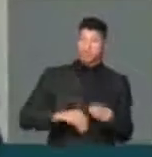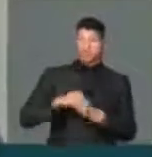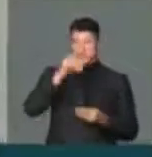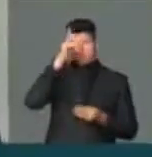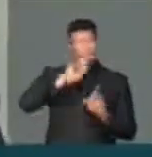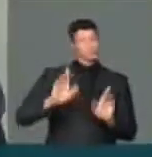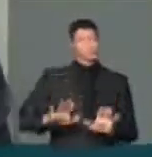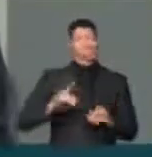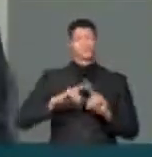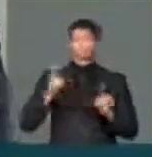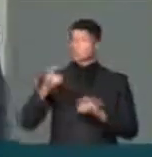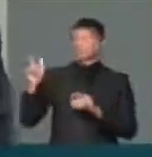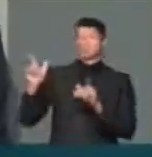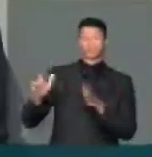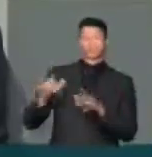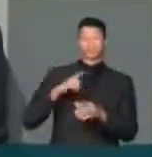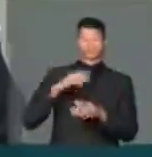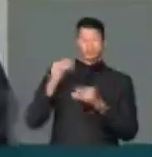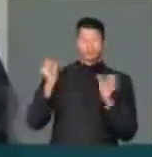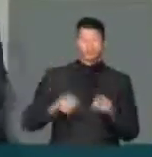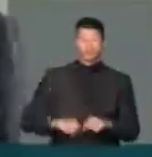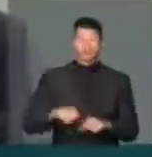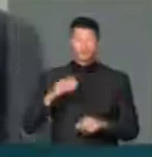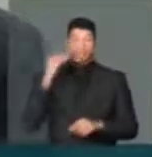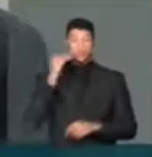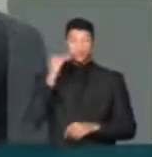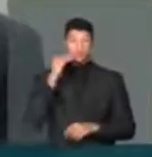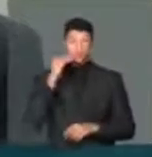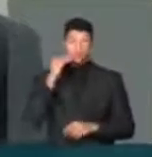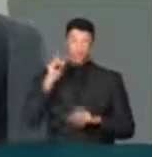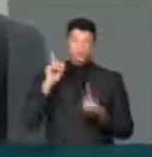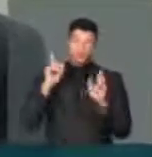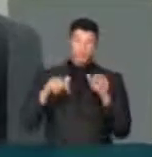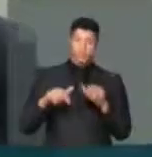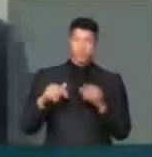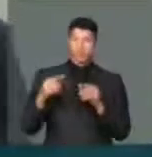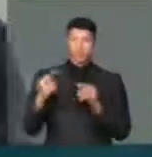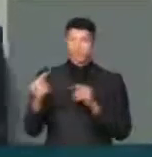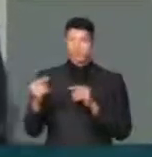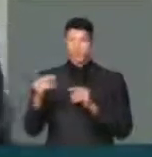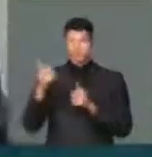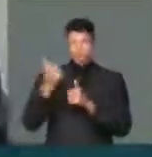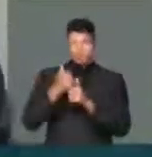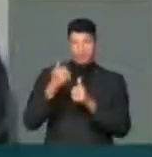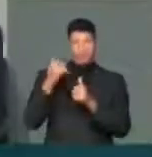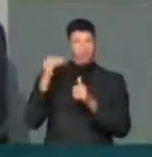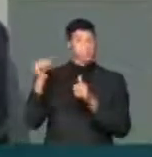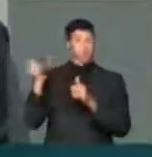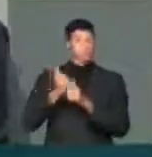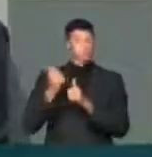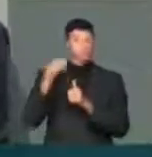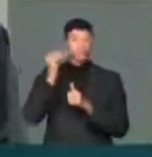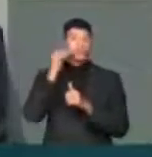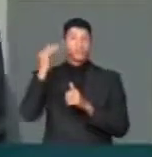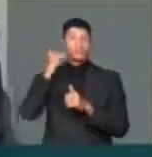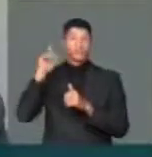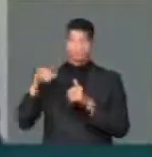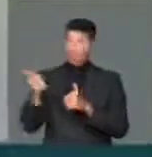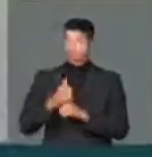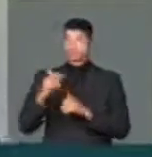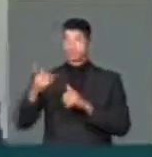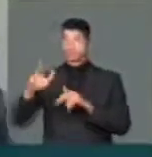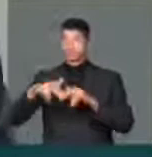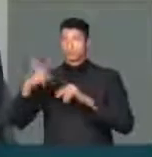algumas possibilidades de usar um sistema misto, os defeitos de um são compensados por um outro. O problema que aconteceu, me parece, com o